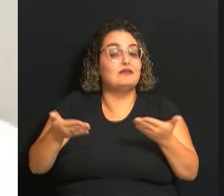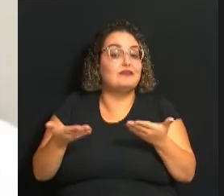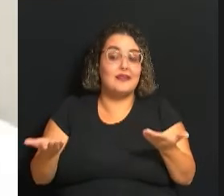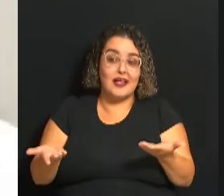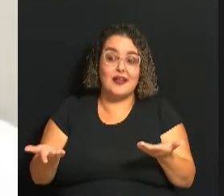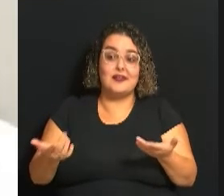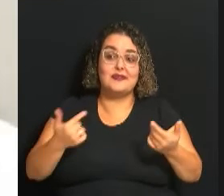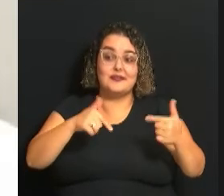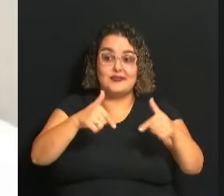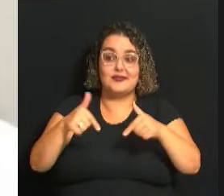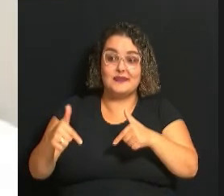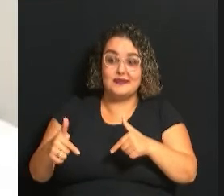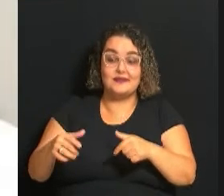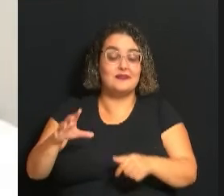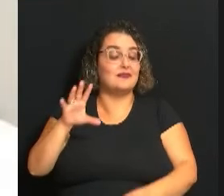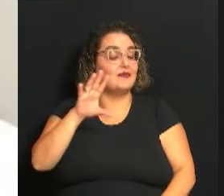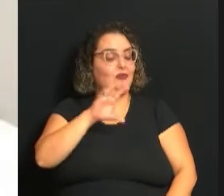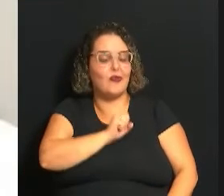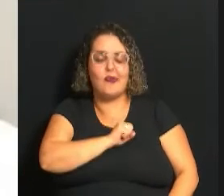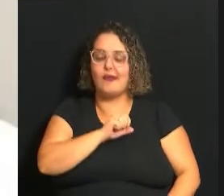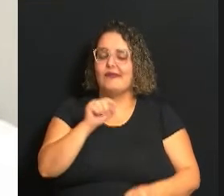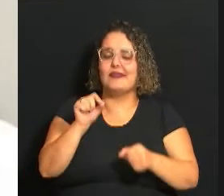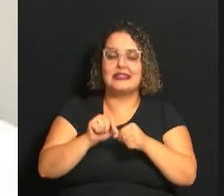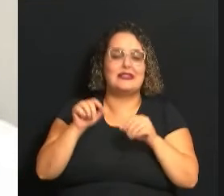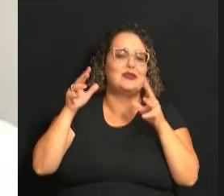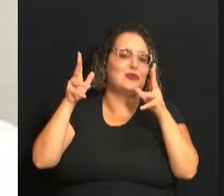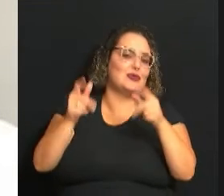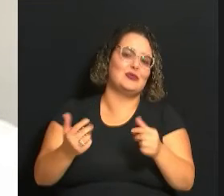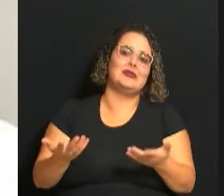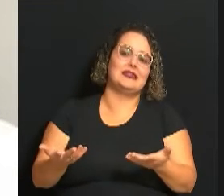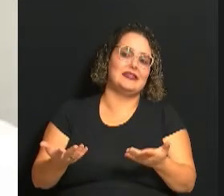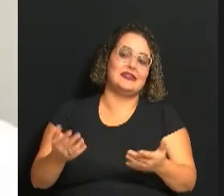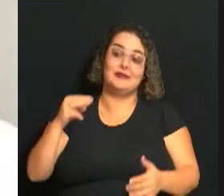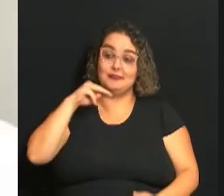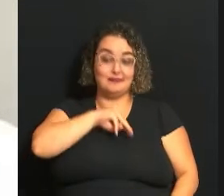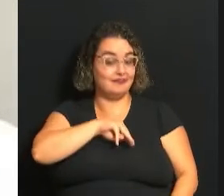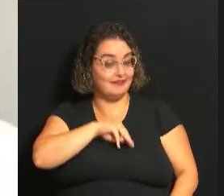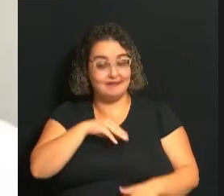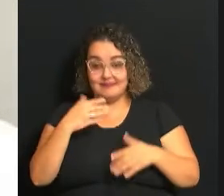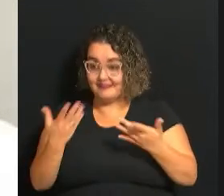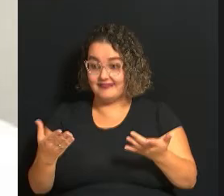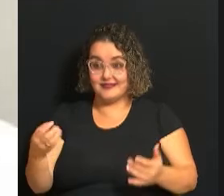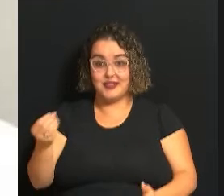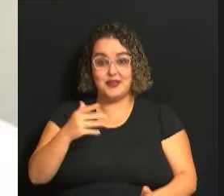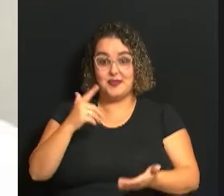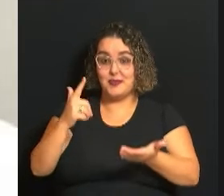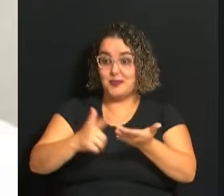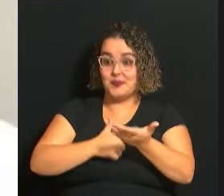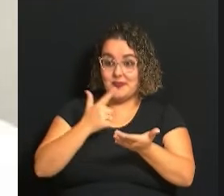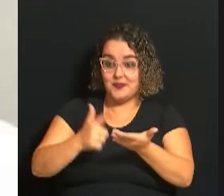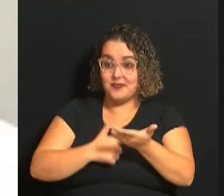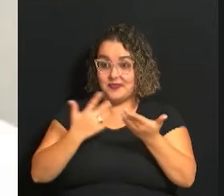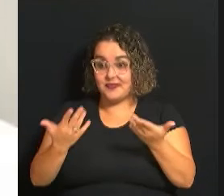trabalhar, fazer tudo que eu gosto e voltar a cumprir minha missão aí, com uma missão nova que é meu livro. E graças a Deus está indo